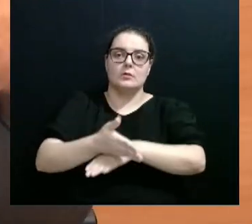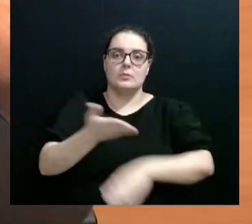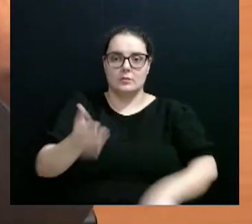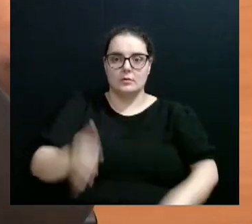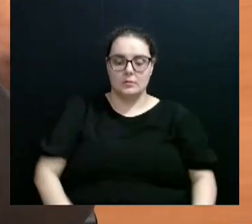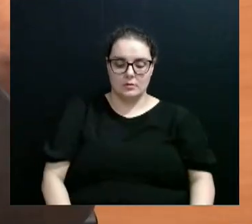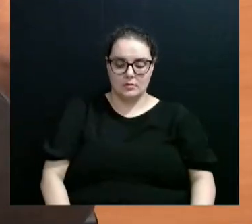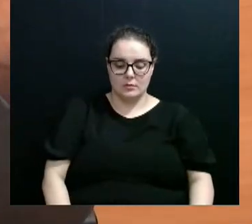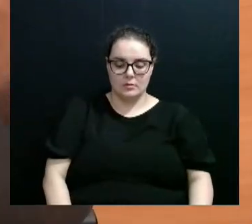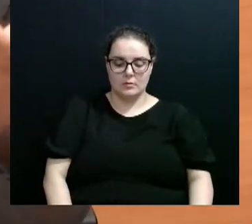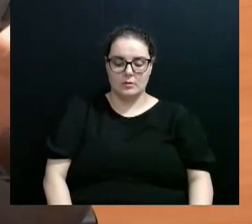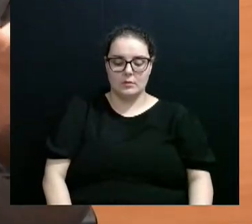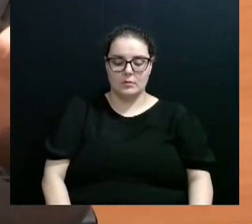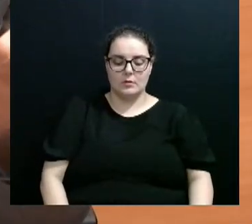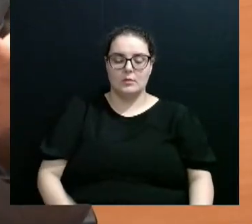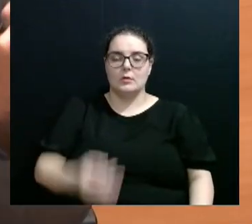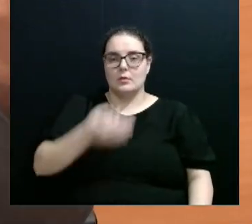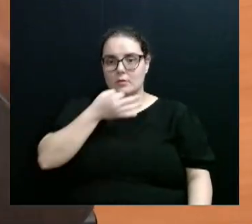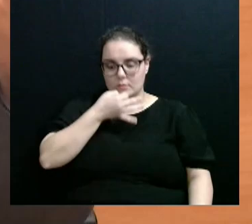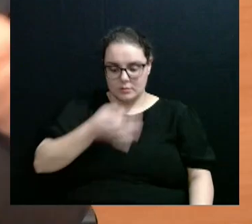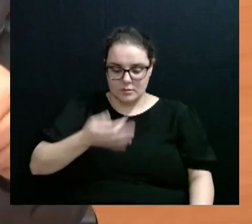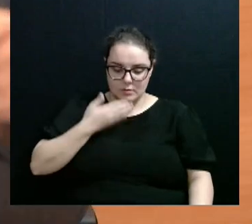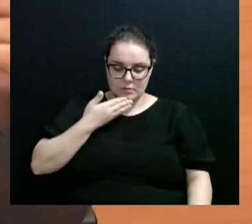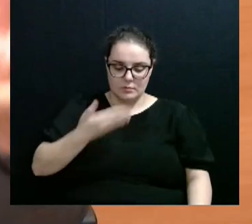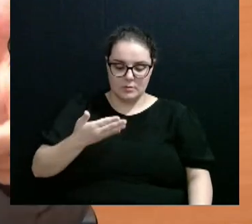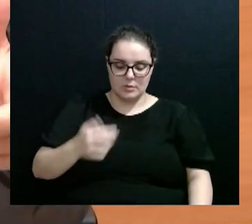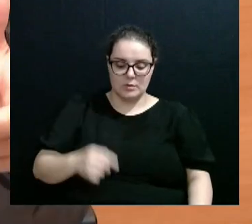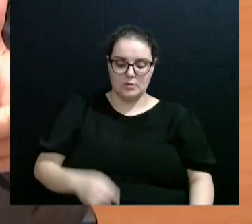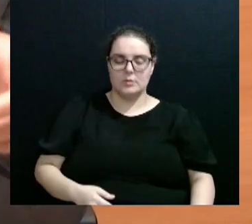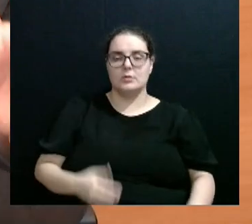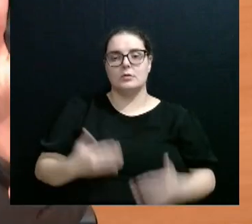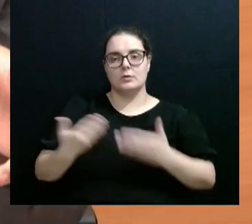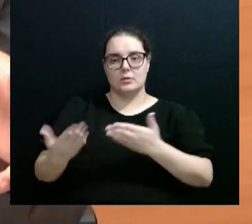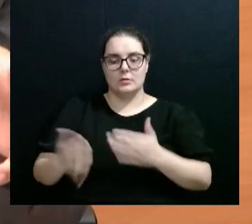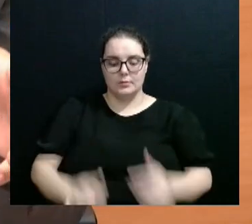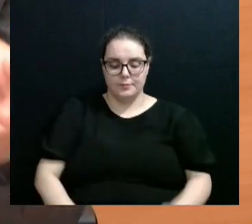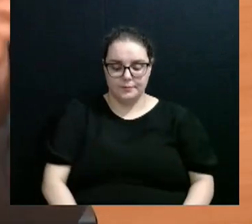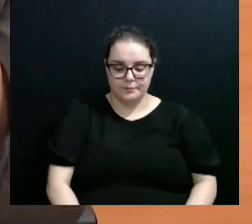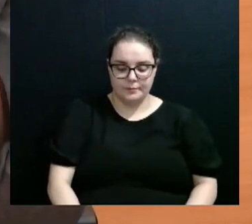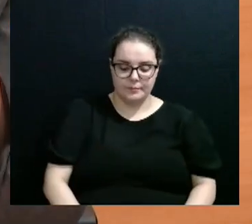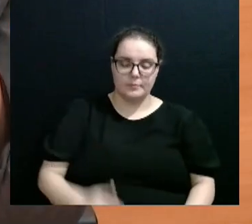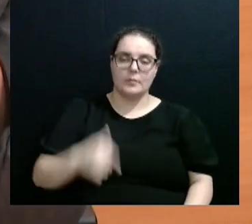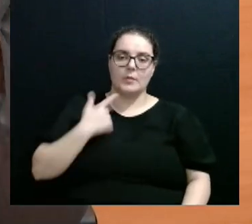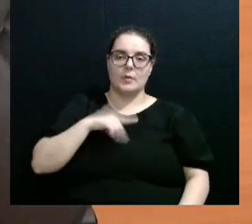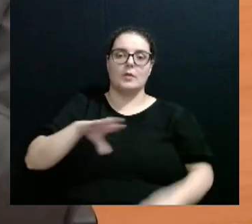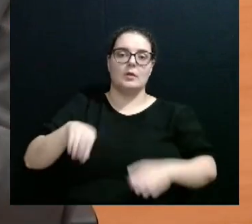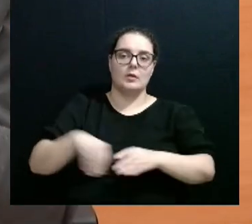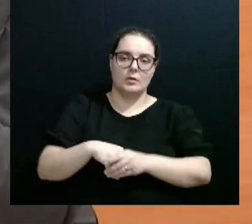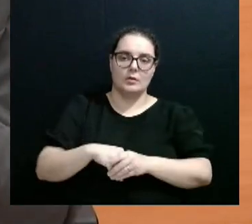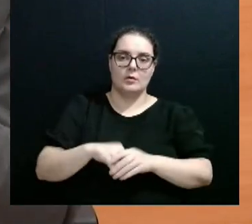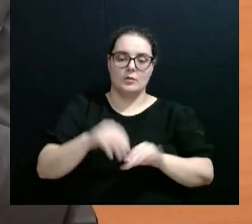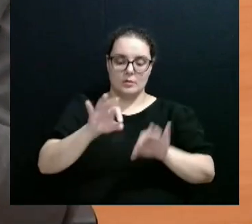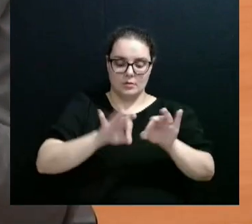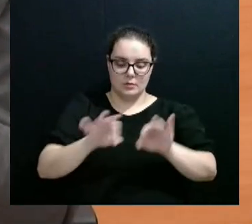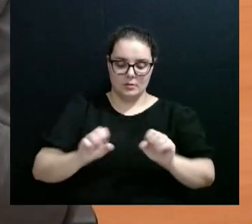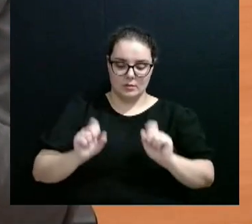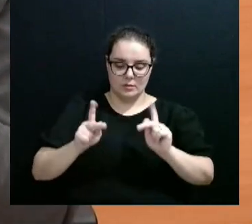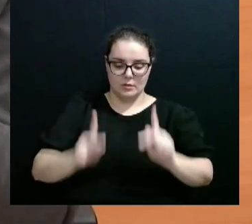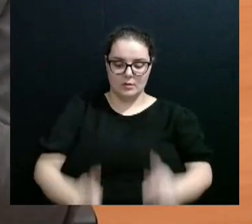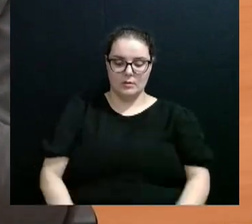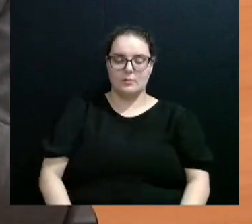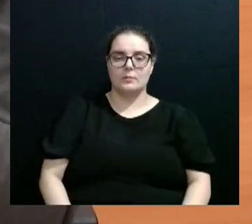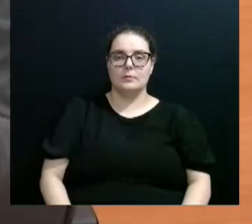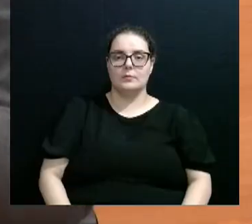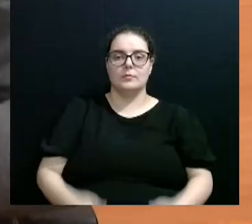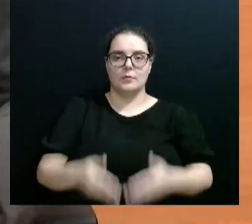suas demandas, tragam as suas sugestões, que nós vamos incluir também nesse projeto. Tá ok? Por favor. Eu